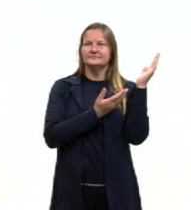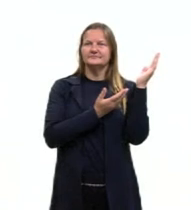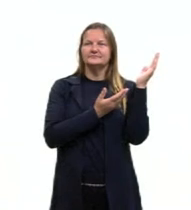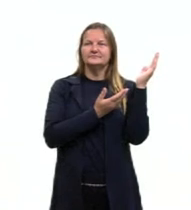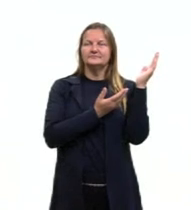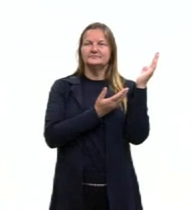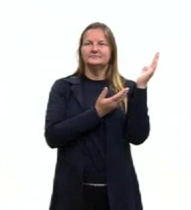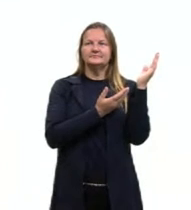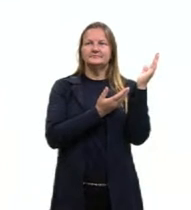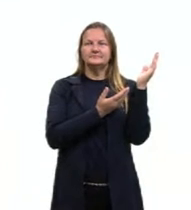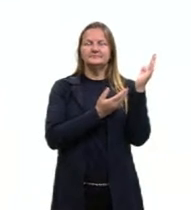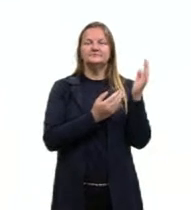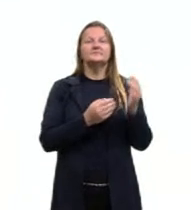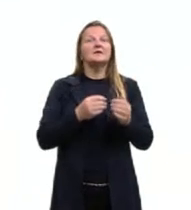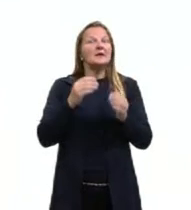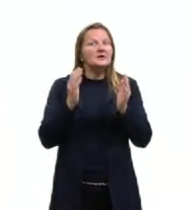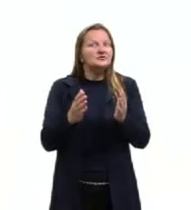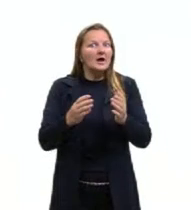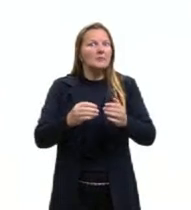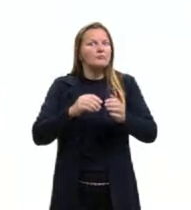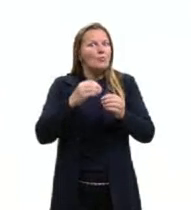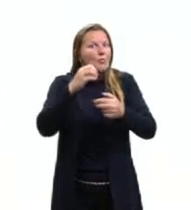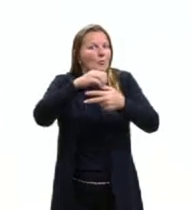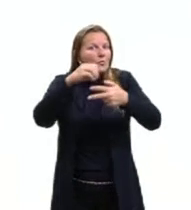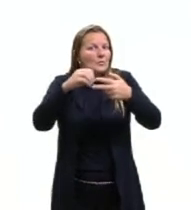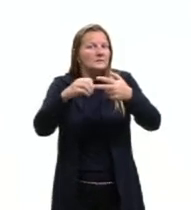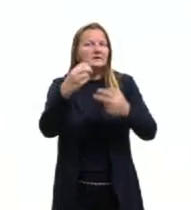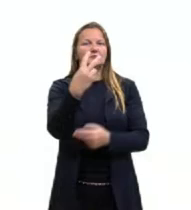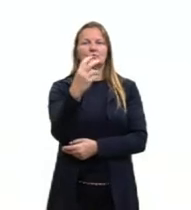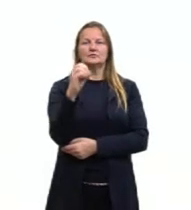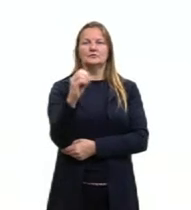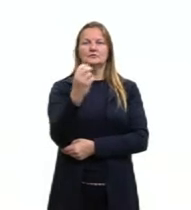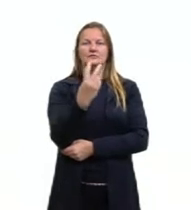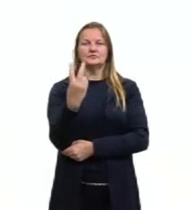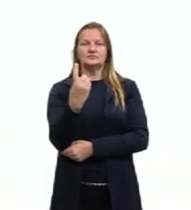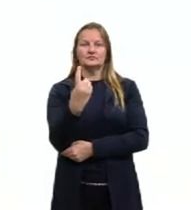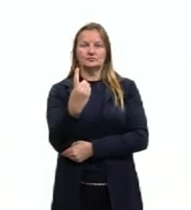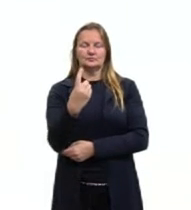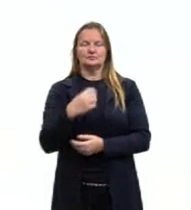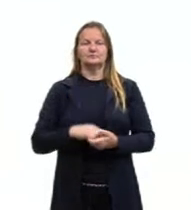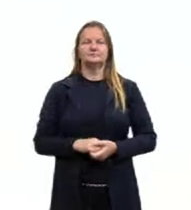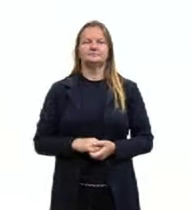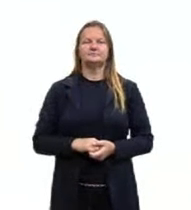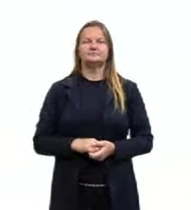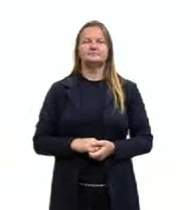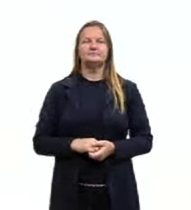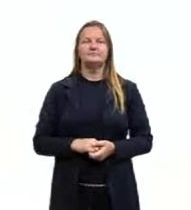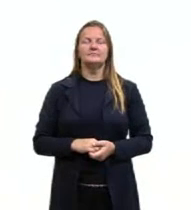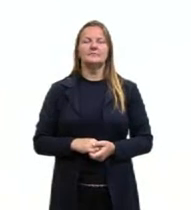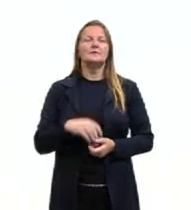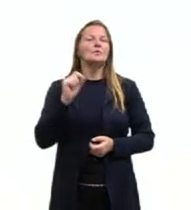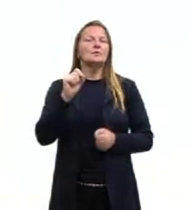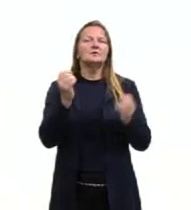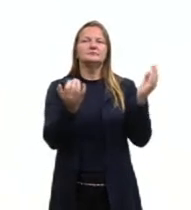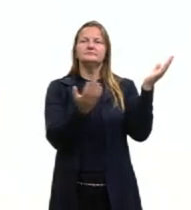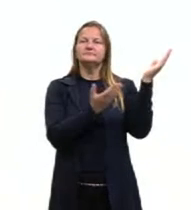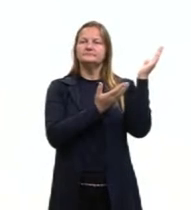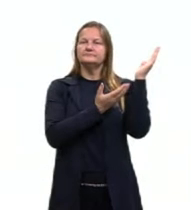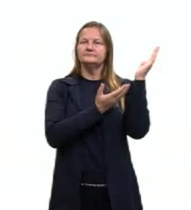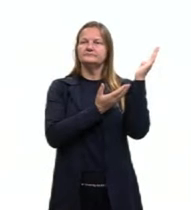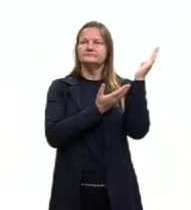nossa aula com uma questão do Enem de 2021 a nossa questão diz o seguinte